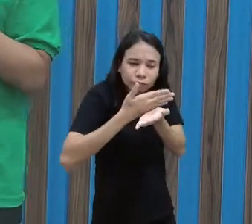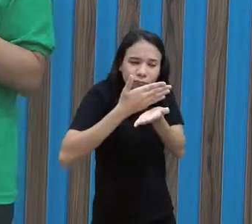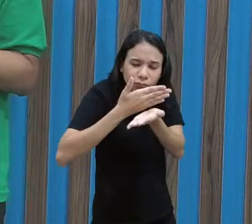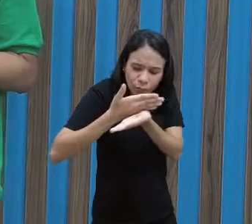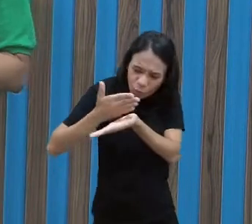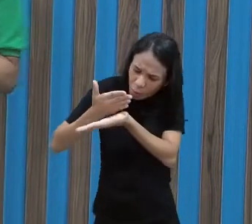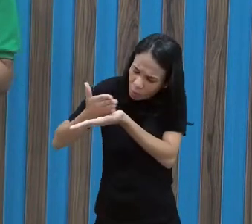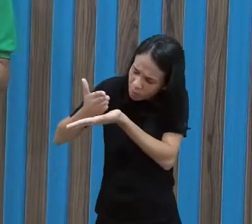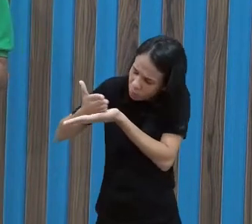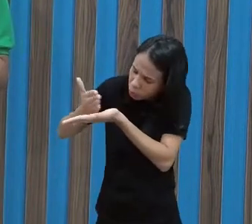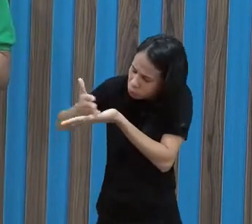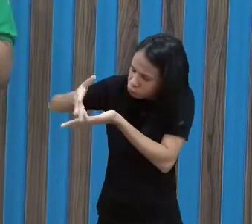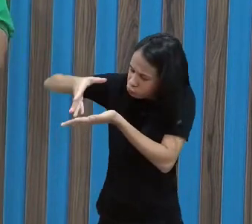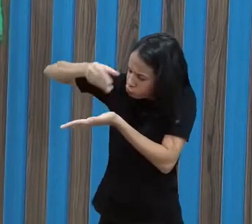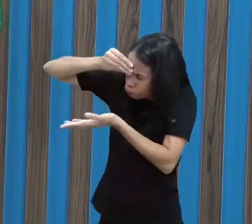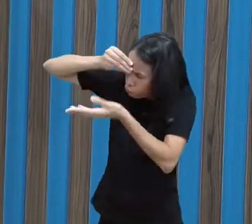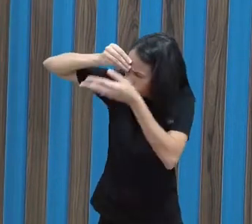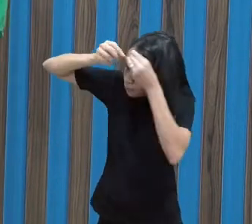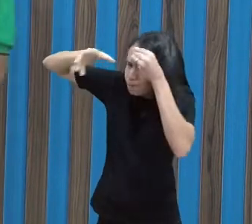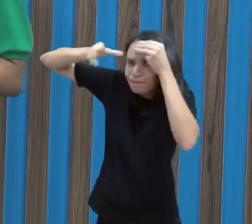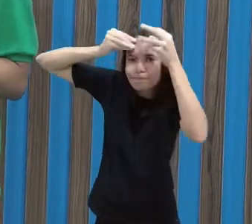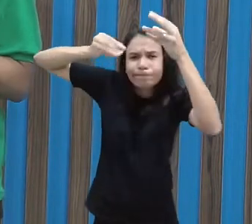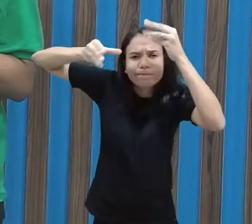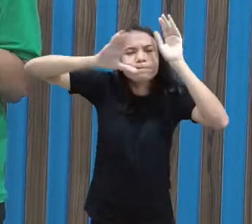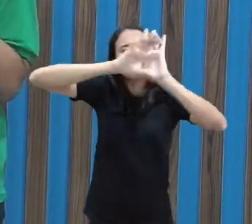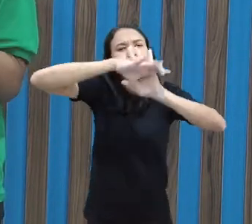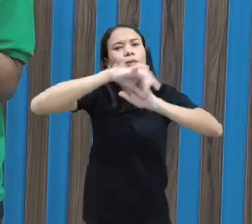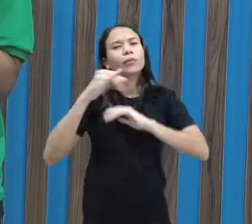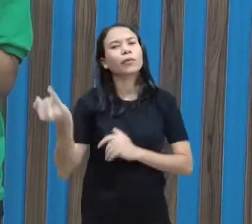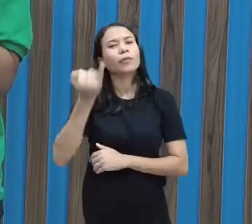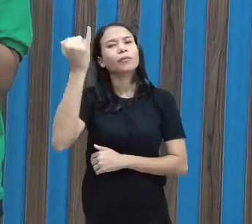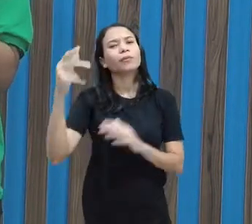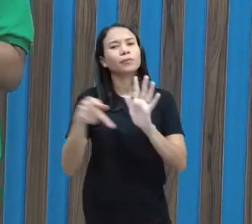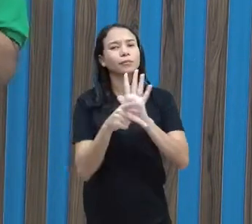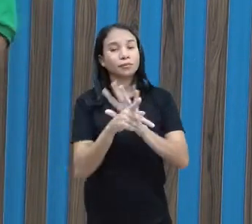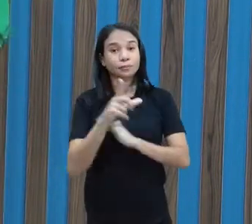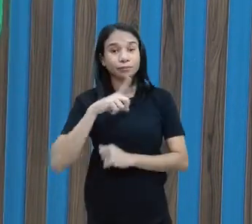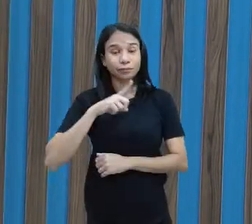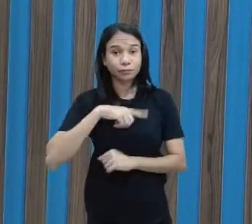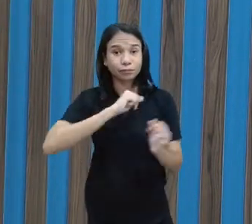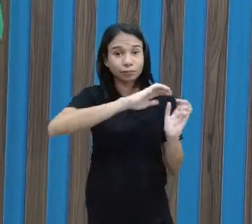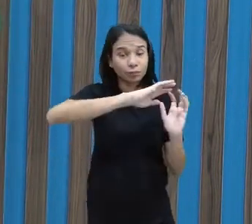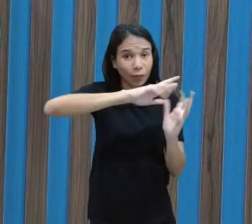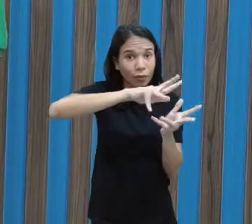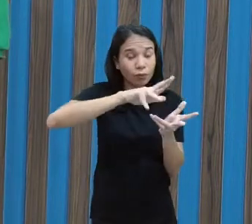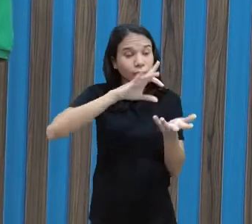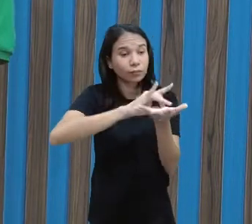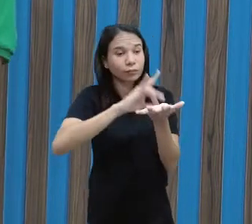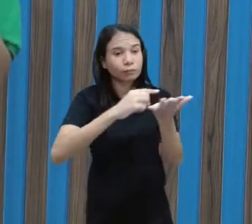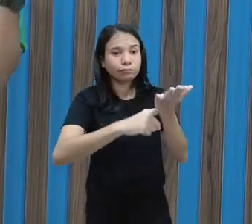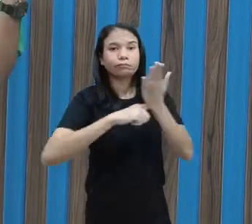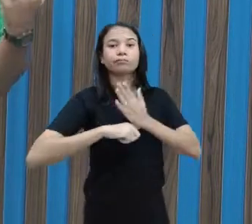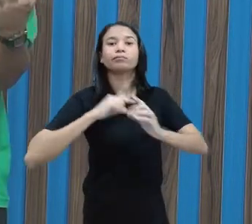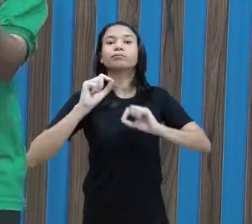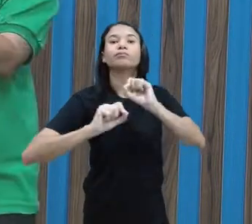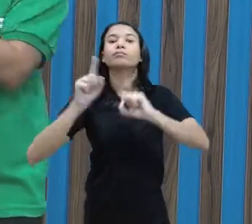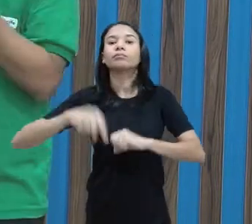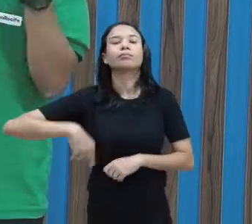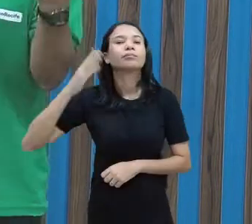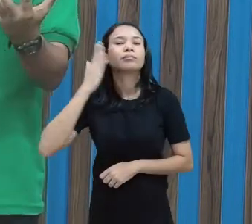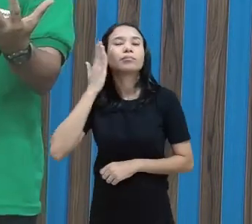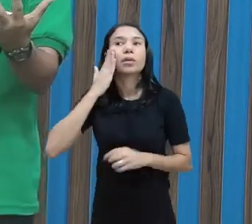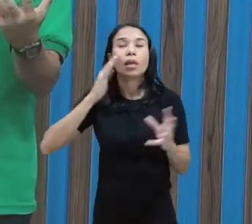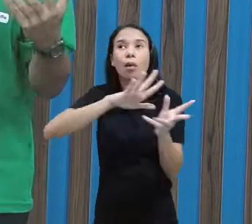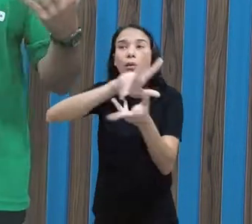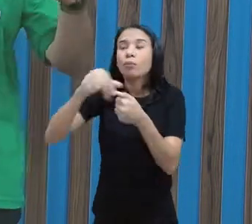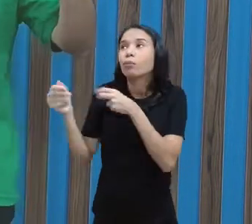aí aprendendo esse conceito tão importante para a gente fazer o que a geografia nos auxilia, que é entender o mundo ao